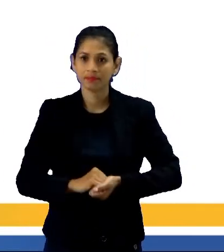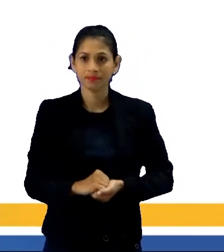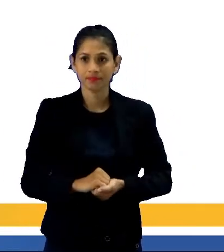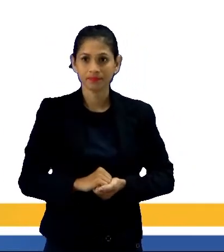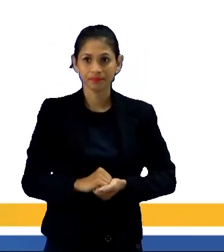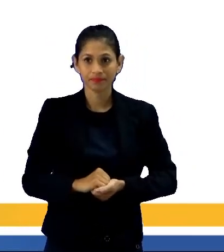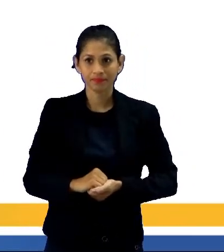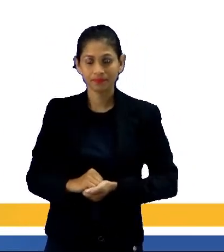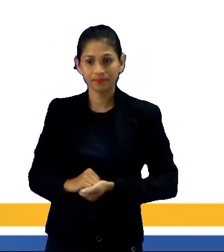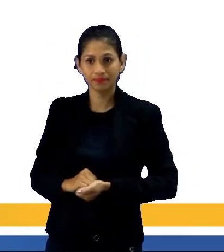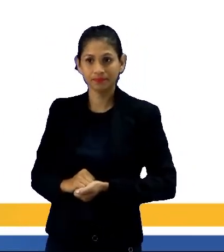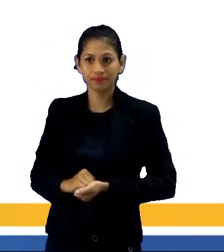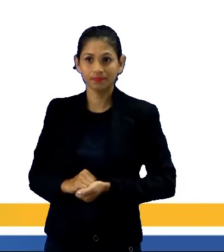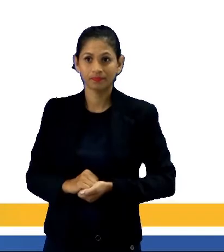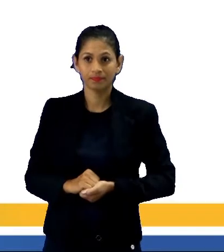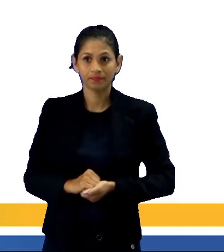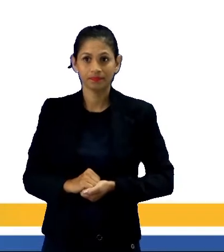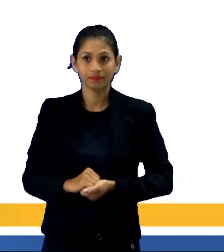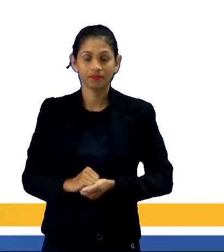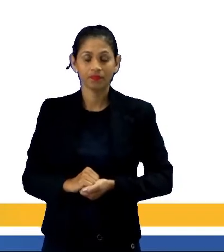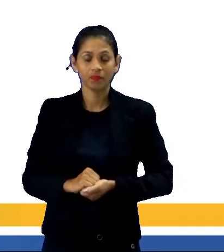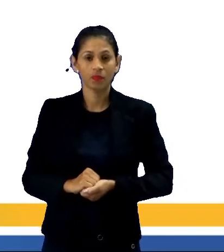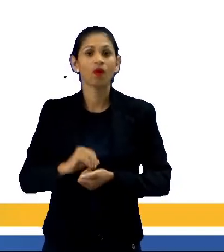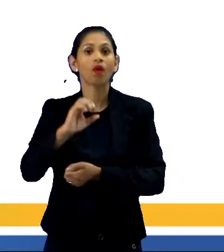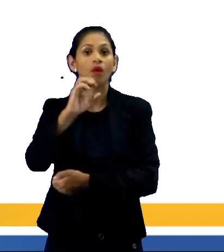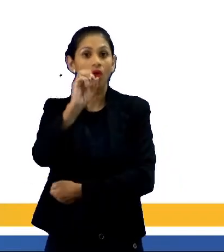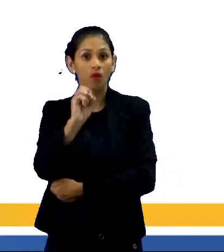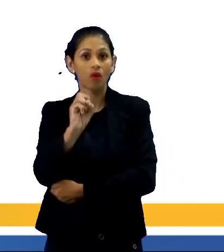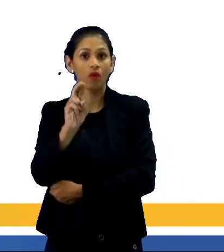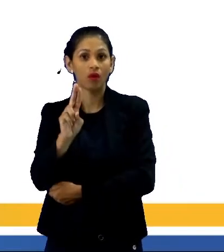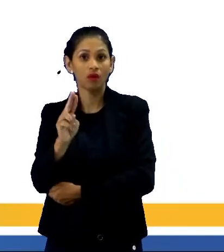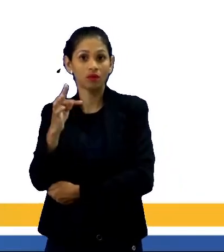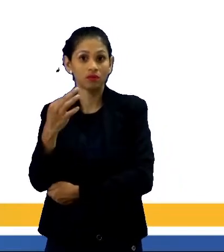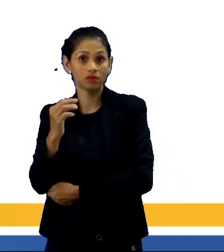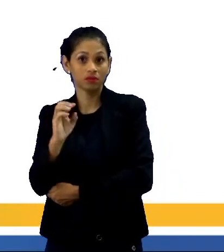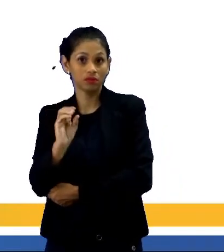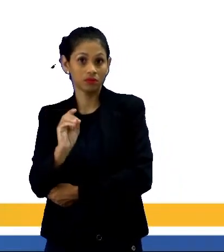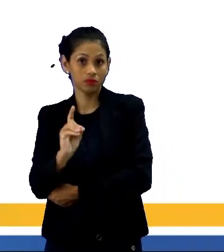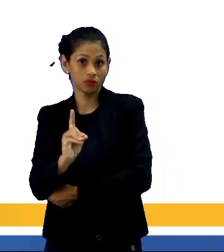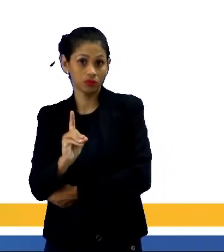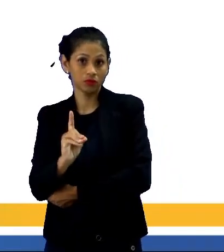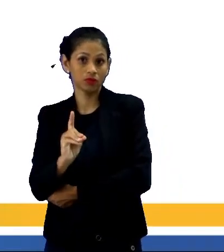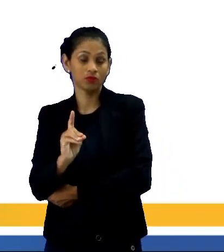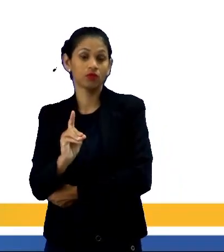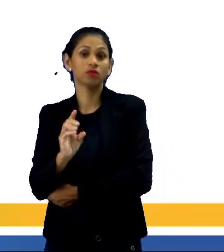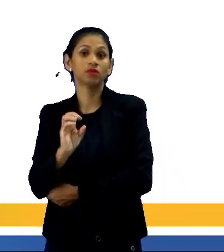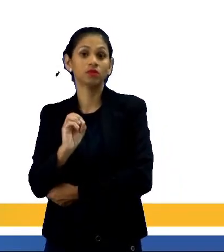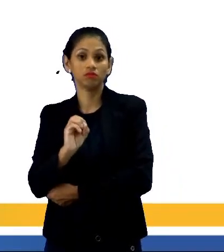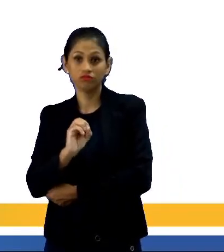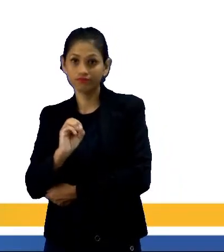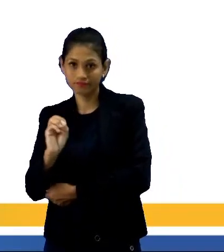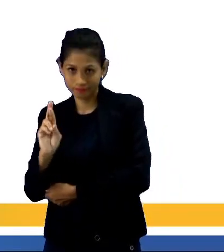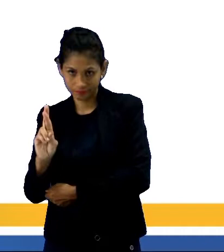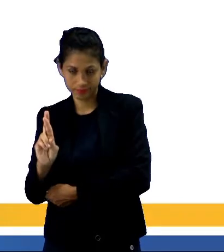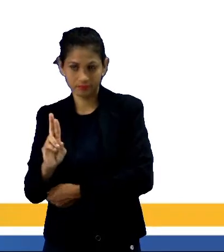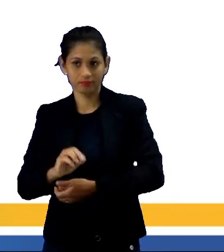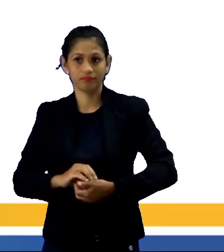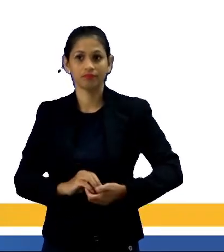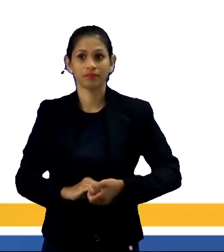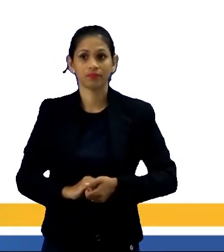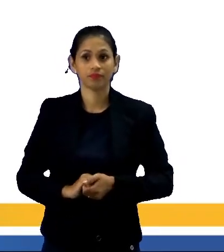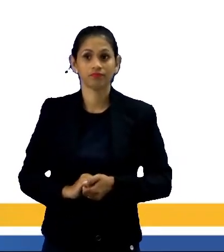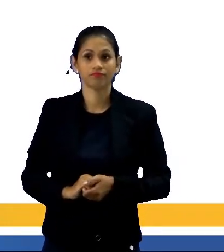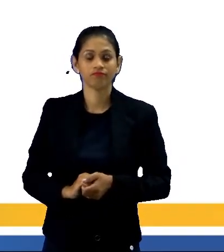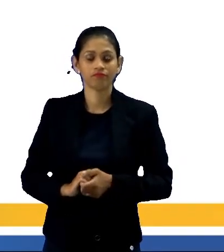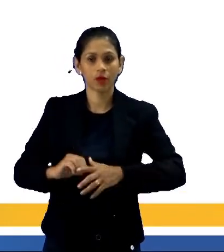lá? Relembraram? Isso mesmo, se você pensou em outdoor, exatamente o que nós estudamos, que